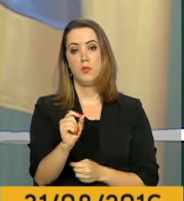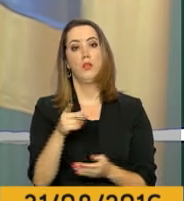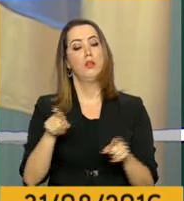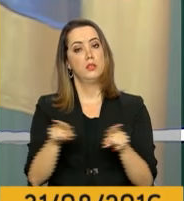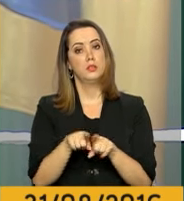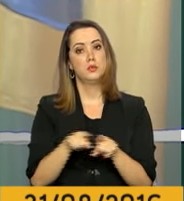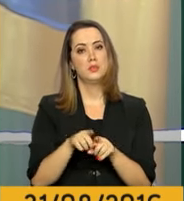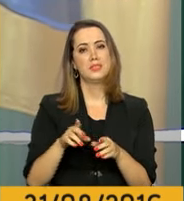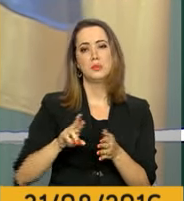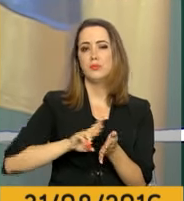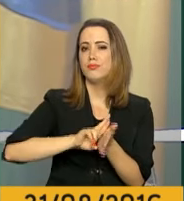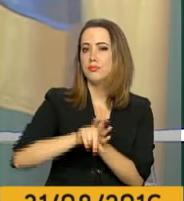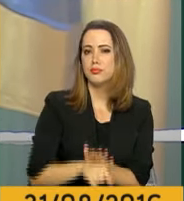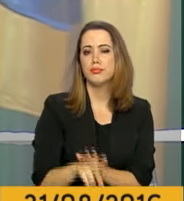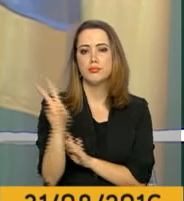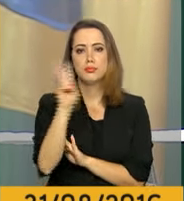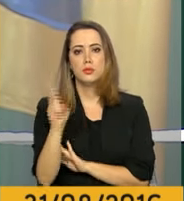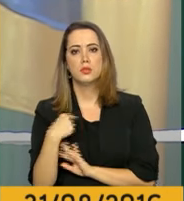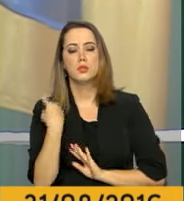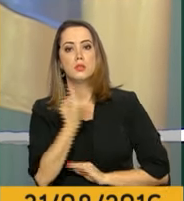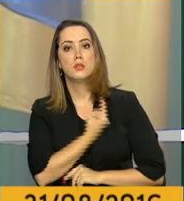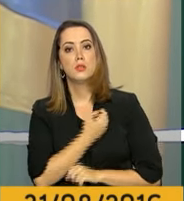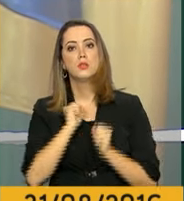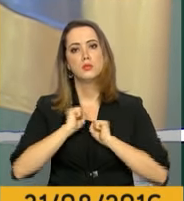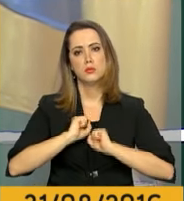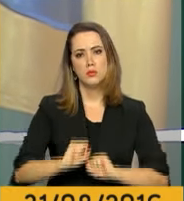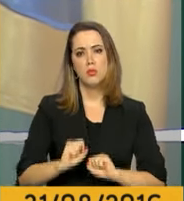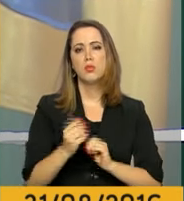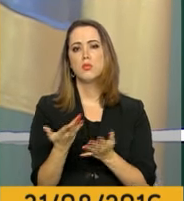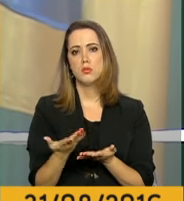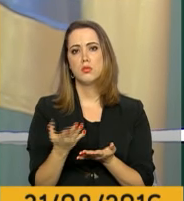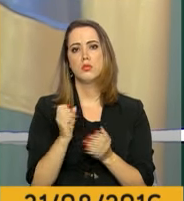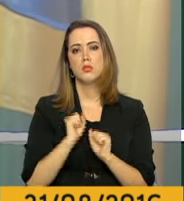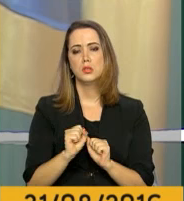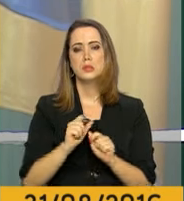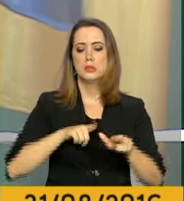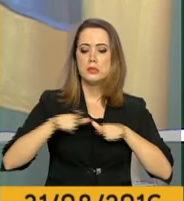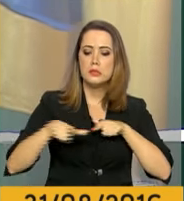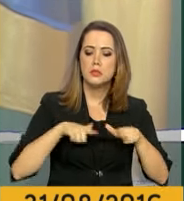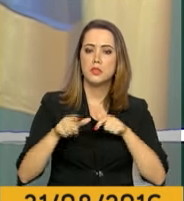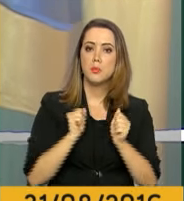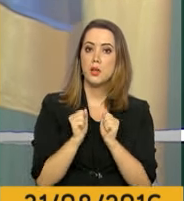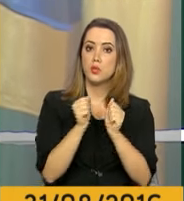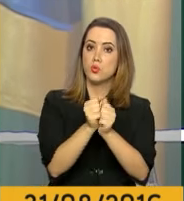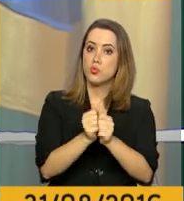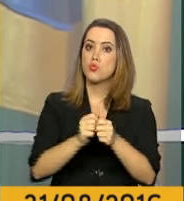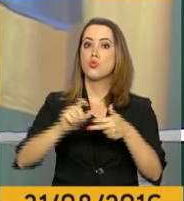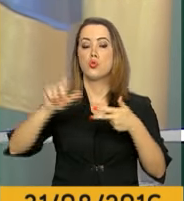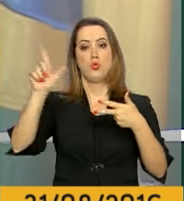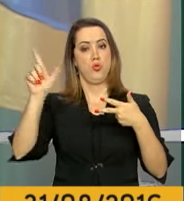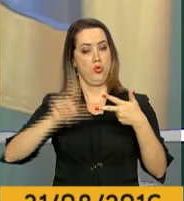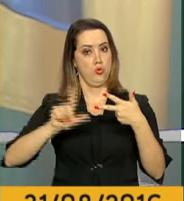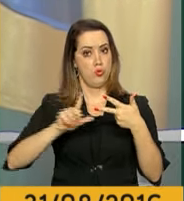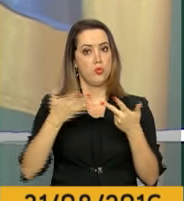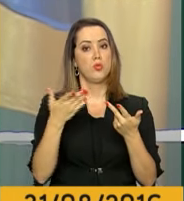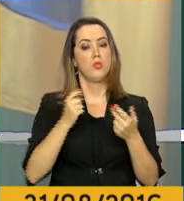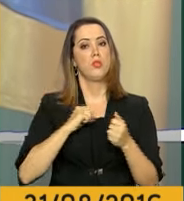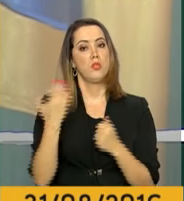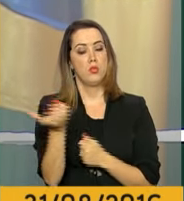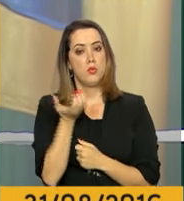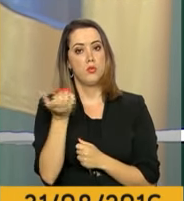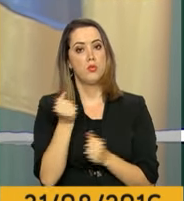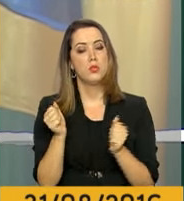que muitas vezes nós possamos, enfim, ter muito trabalho junto ao Poder Legislativo, eu quero que haja uma